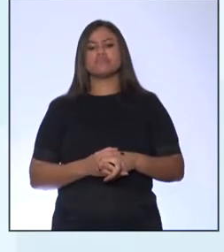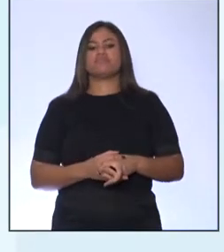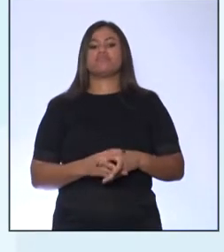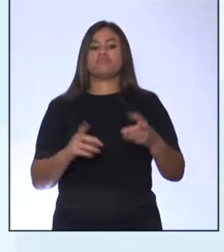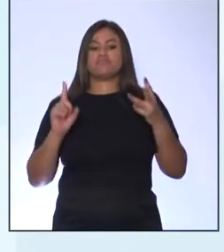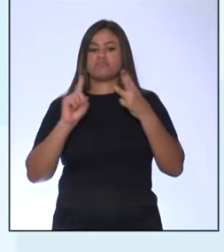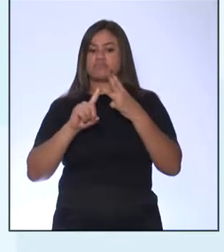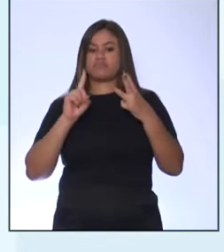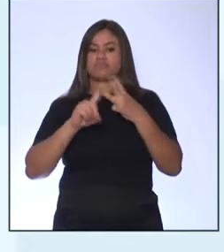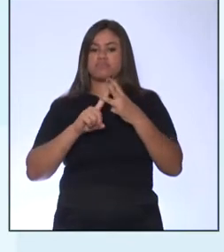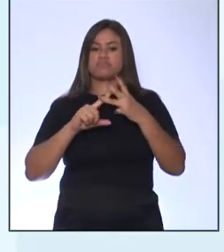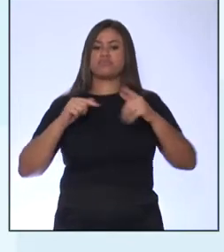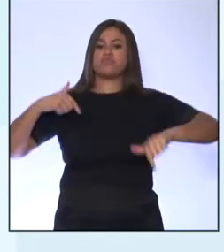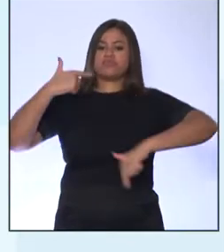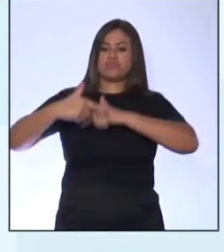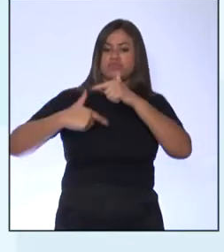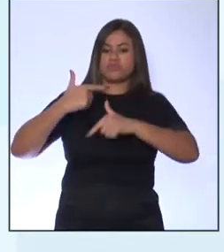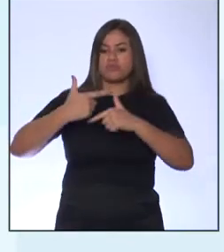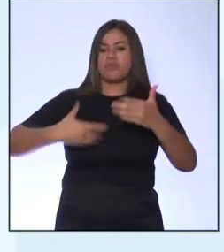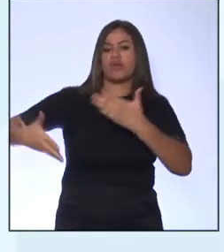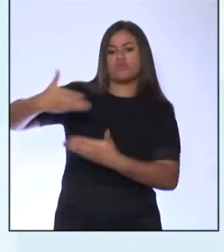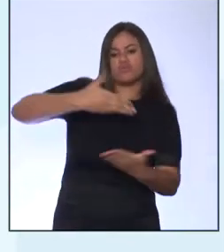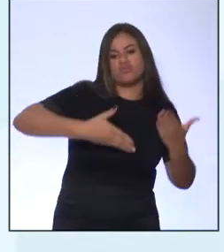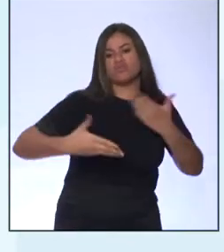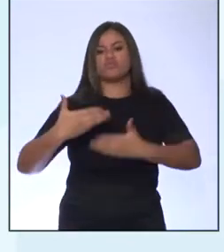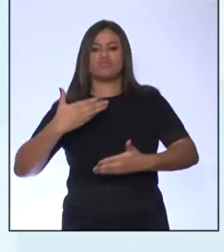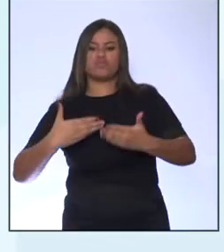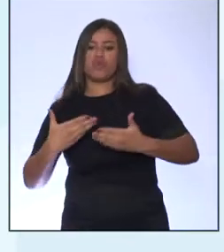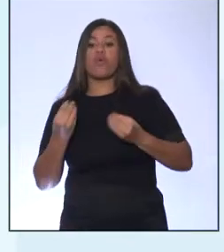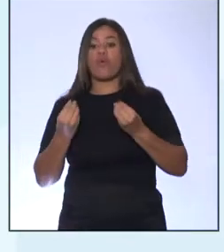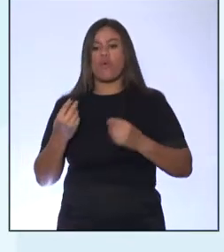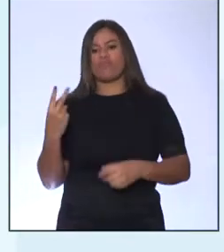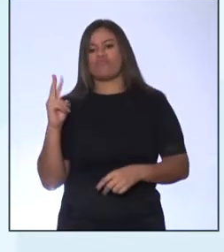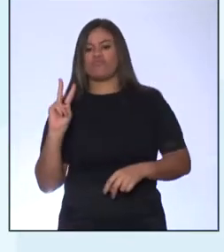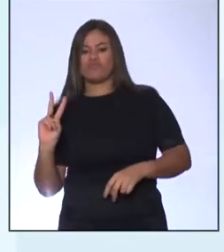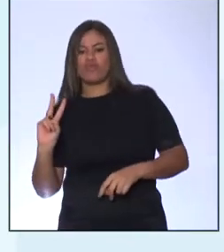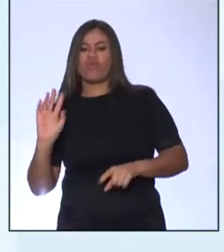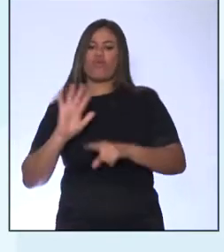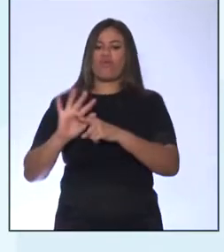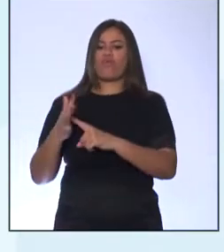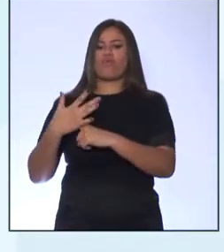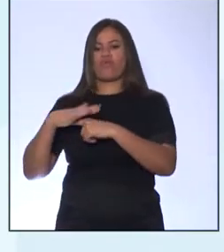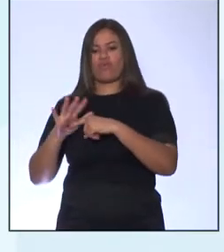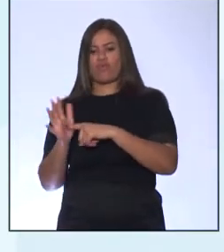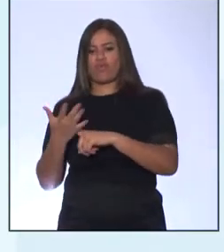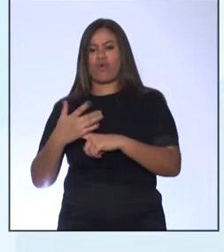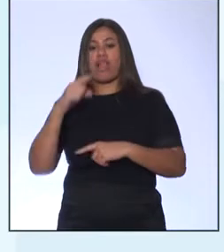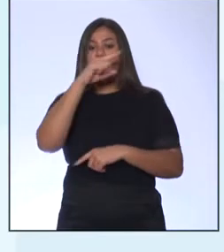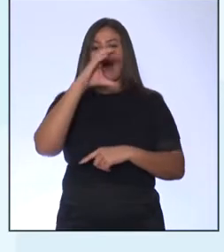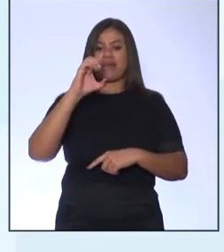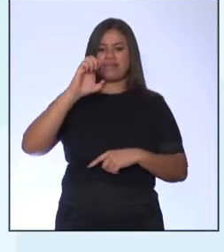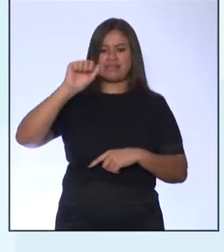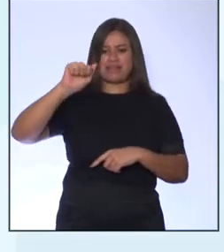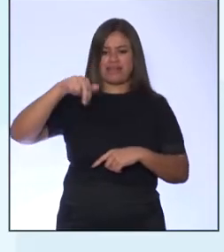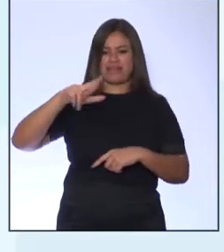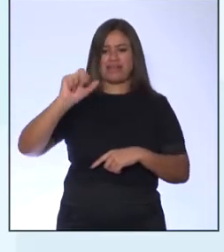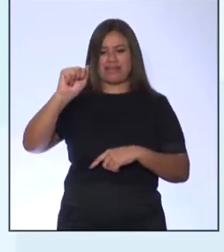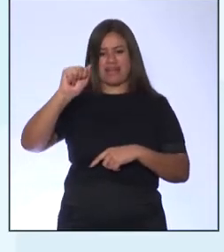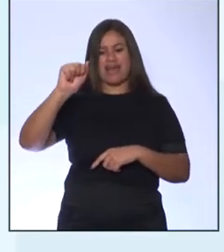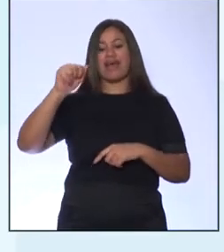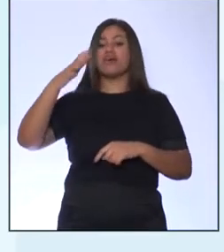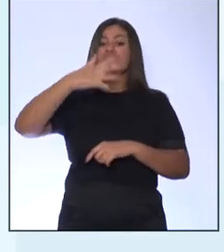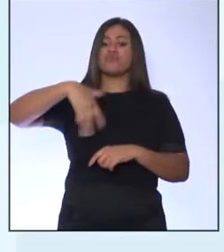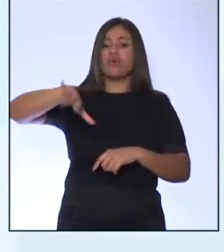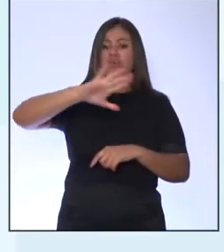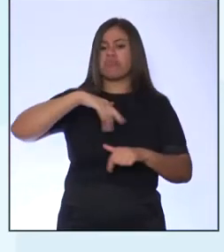Trabalho colaborativo entre pares, eu acho que essa é uma característica muito importante. O Ceará faz um trabalho belíssimo no